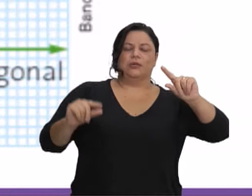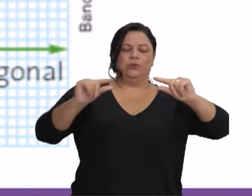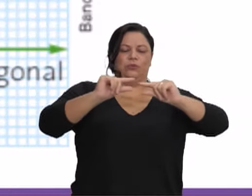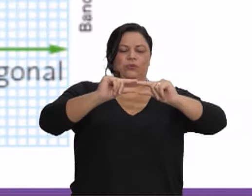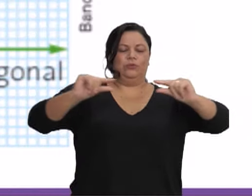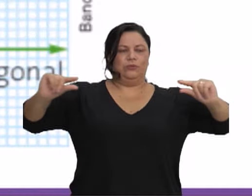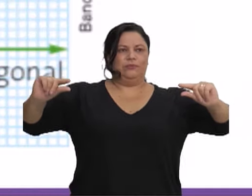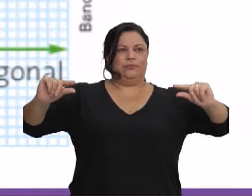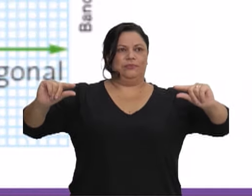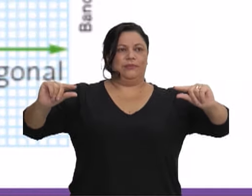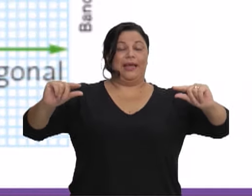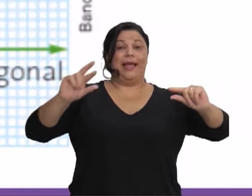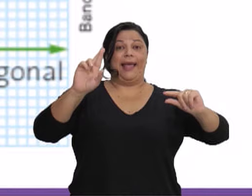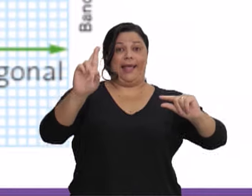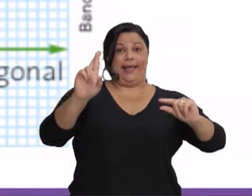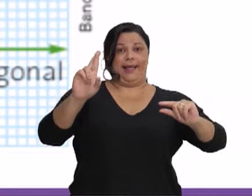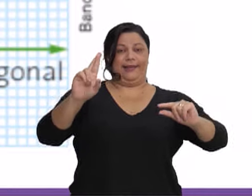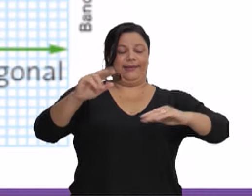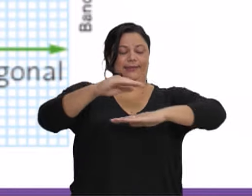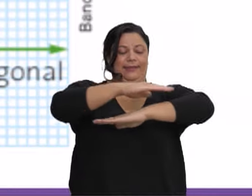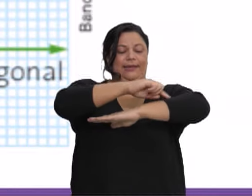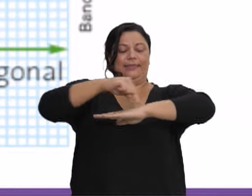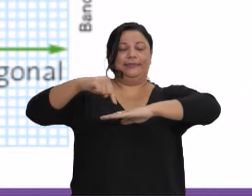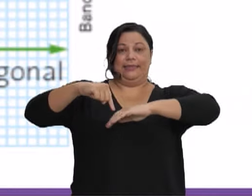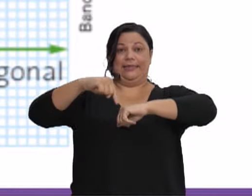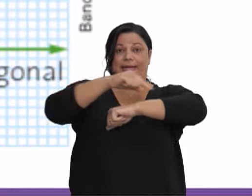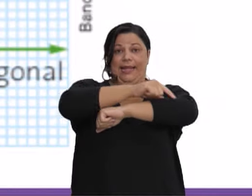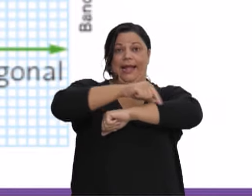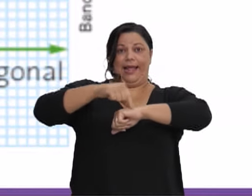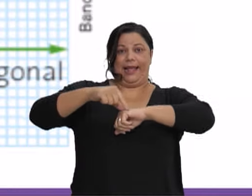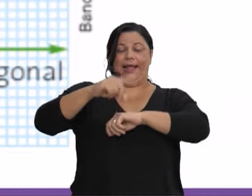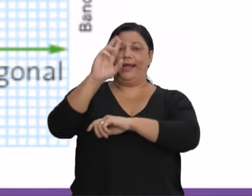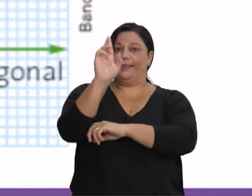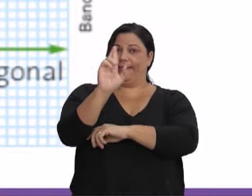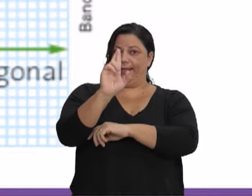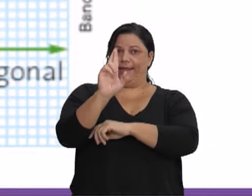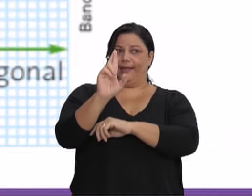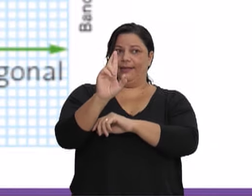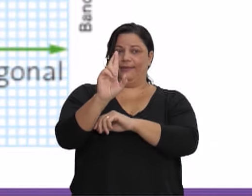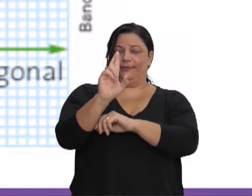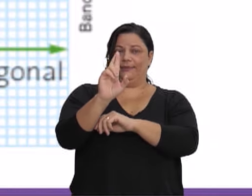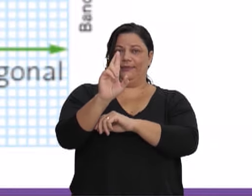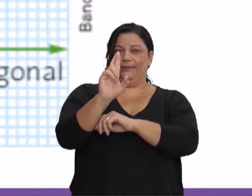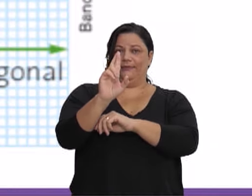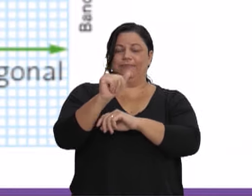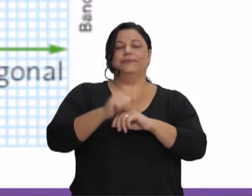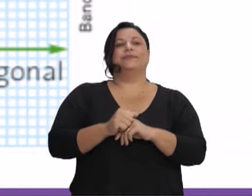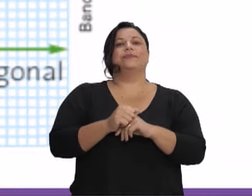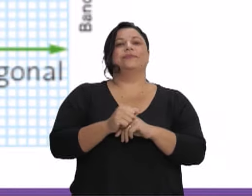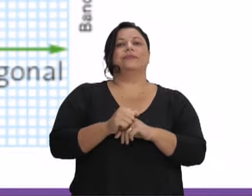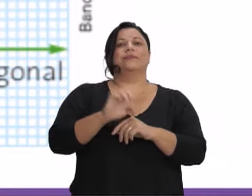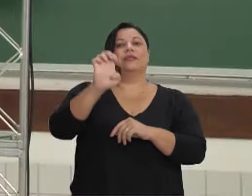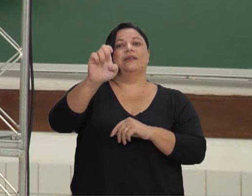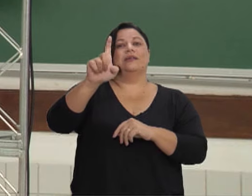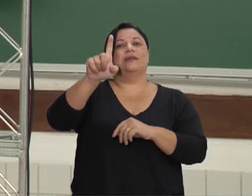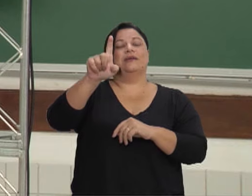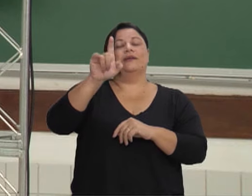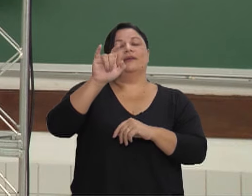reta R, né? Não é meu eixo X, não vamos confundir. Minha reta é